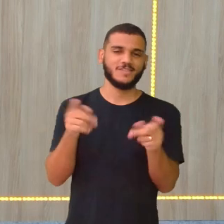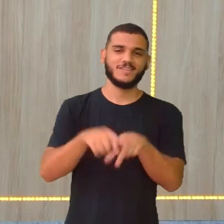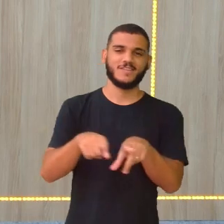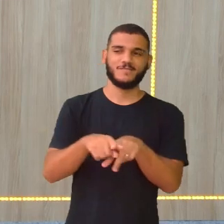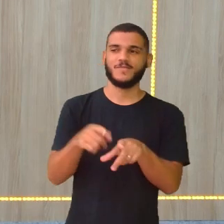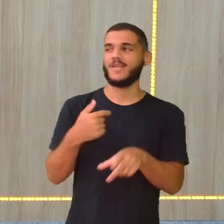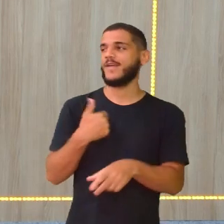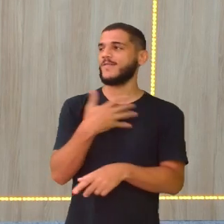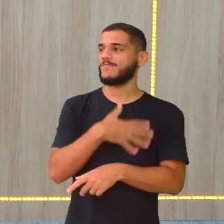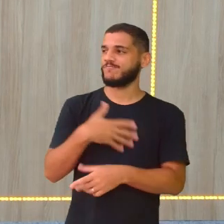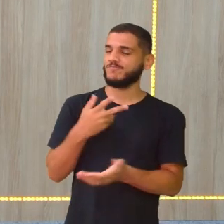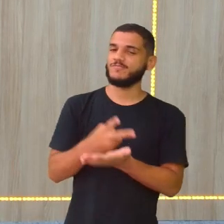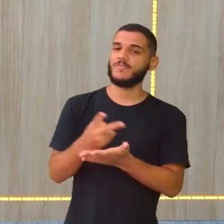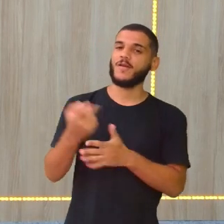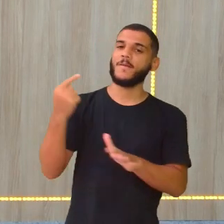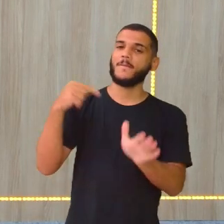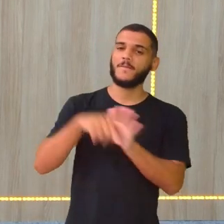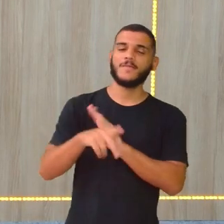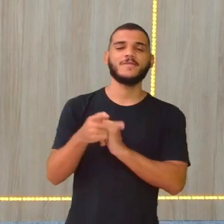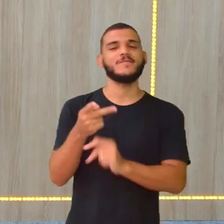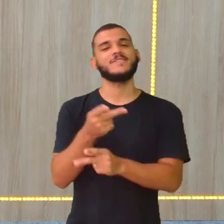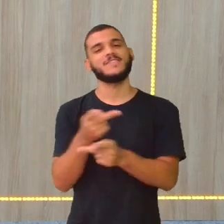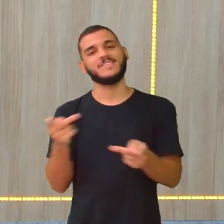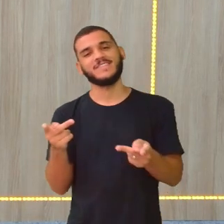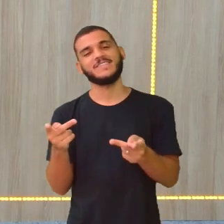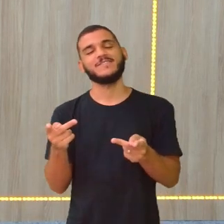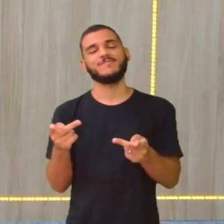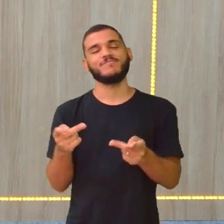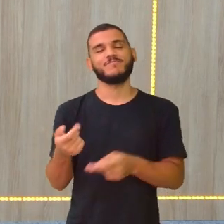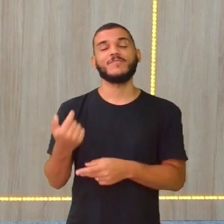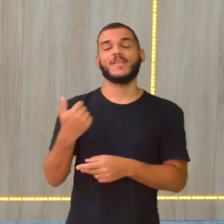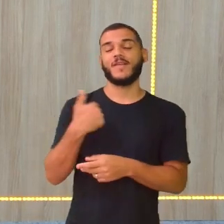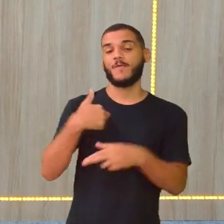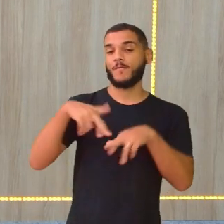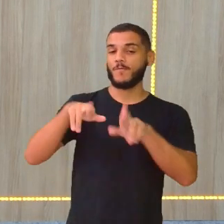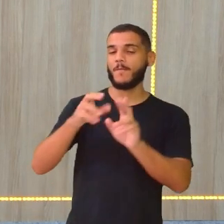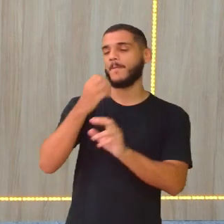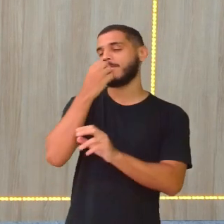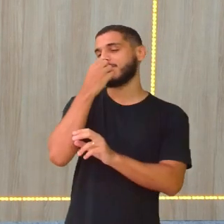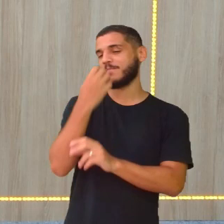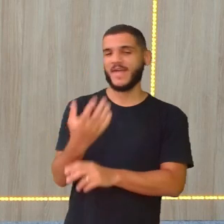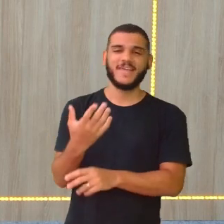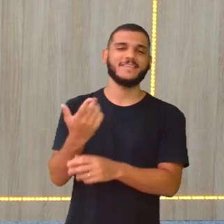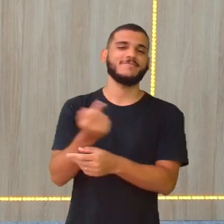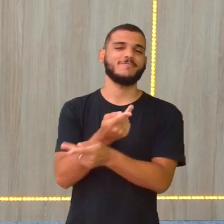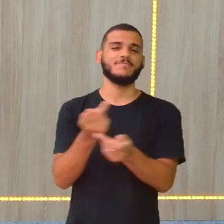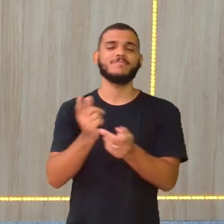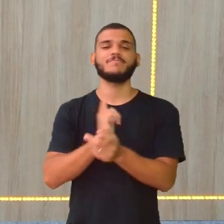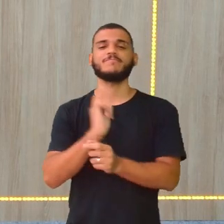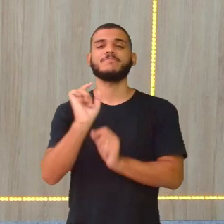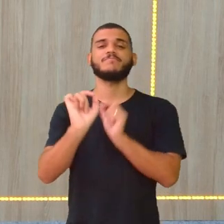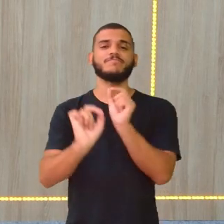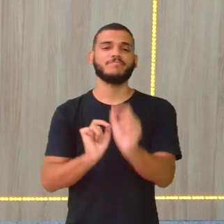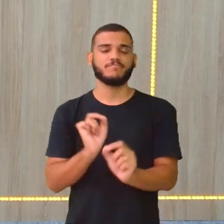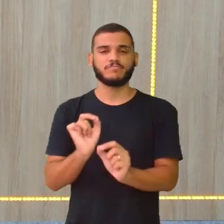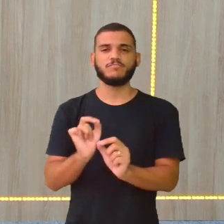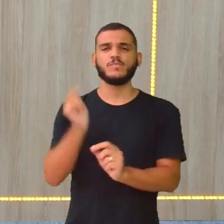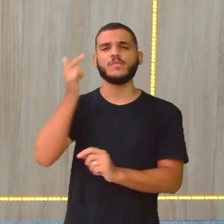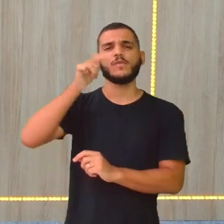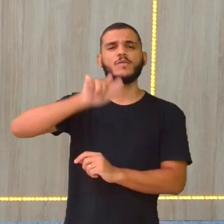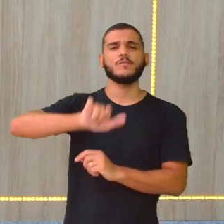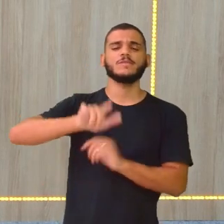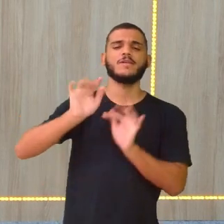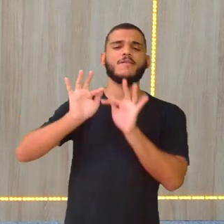aí eu gosto sempre de perguntar como vocês estão, espero que bem, espero que vocês tenham